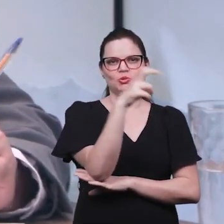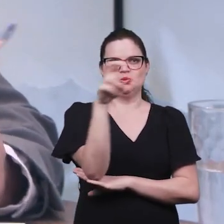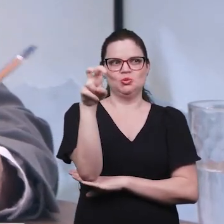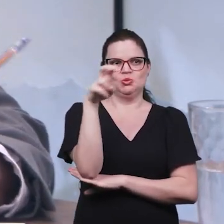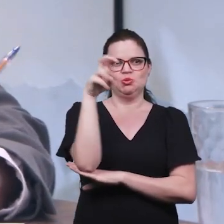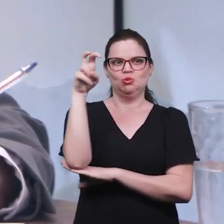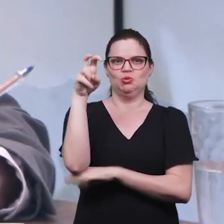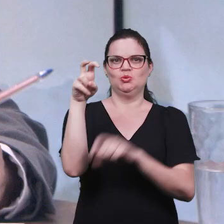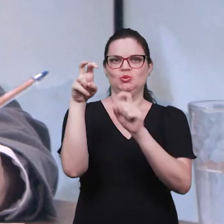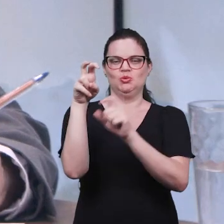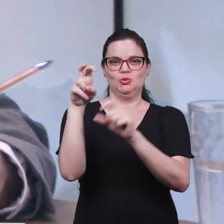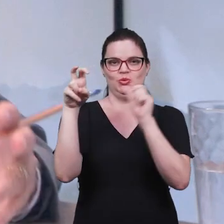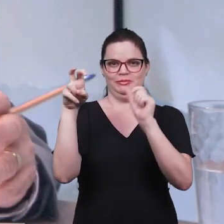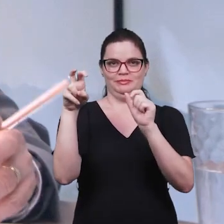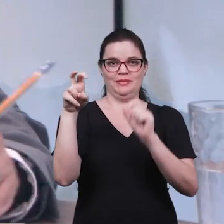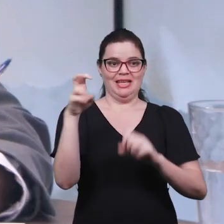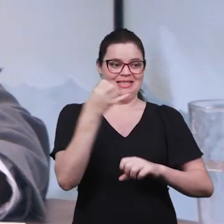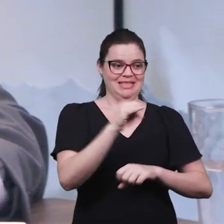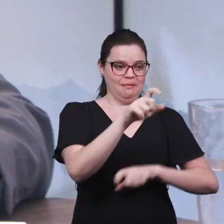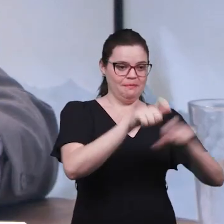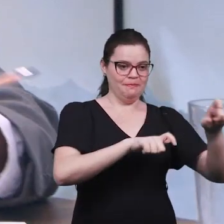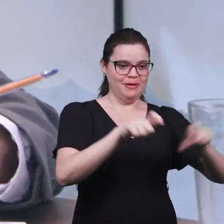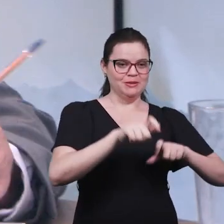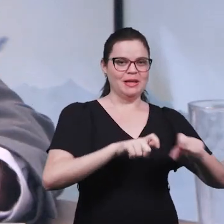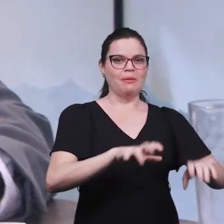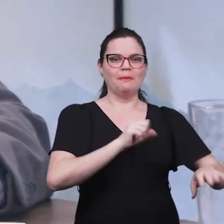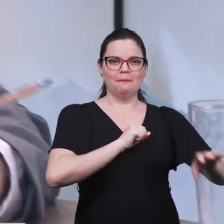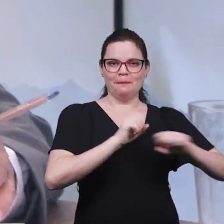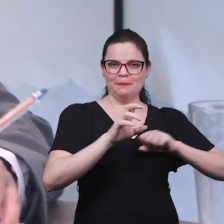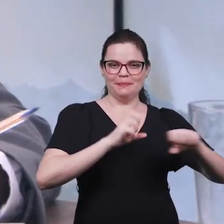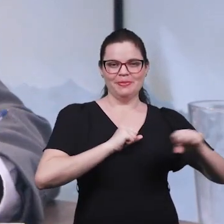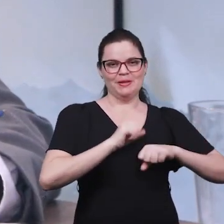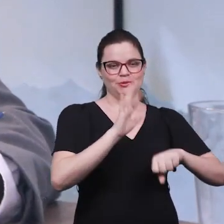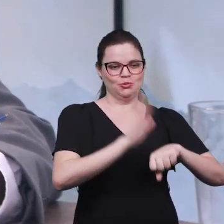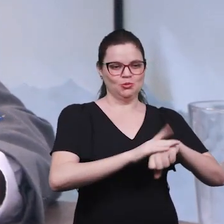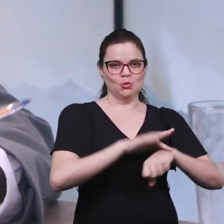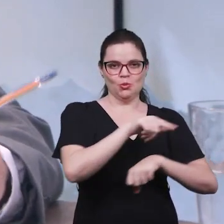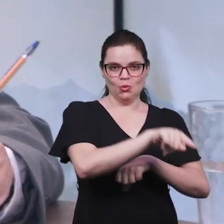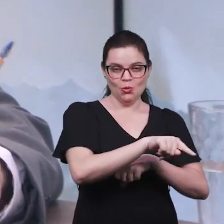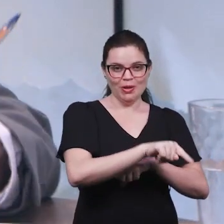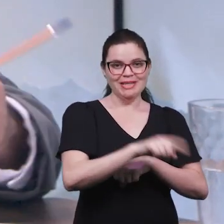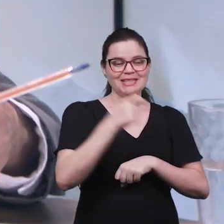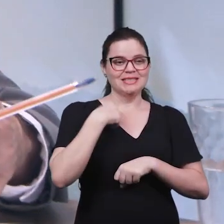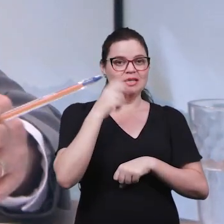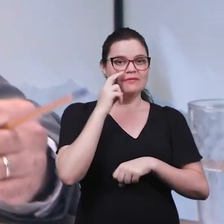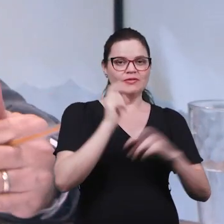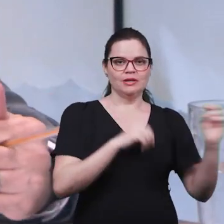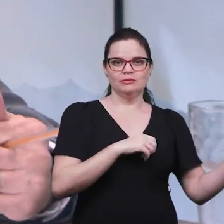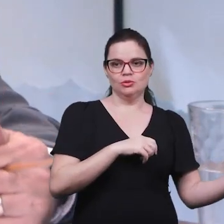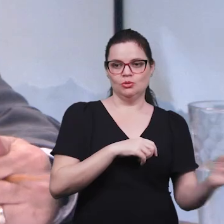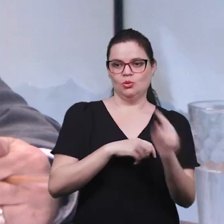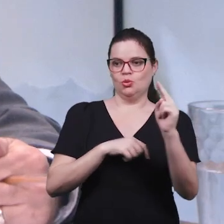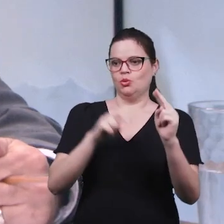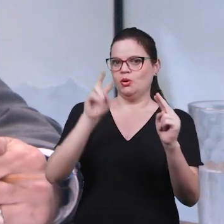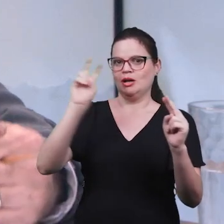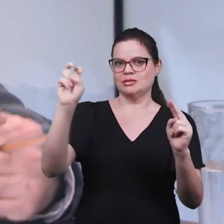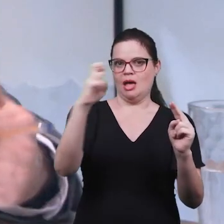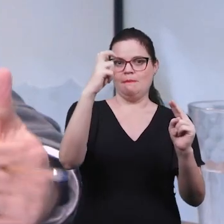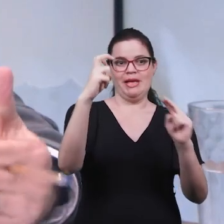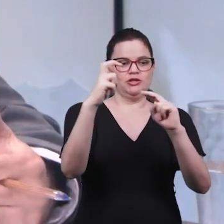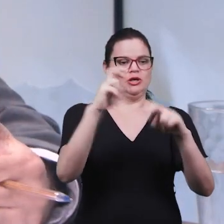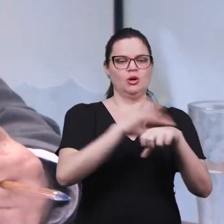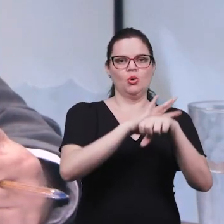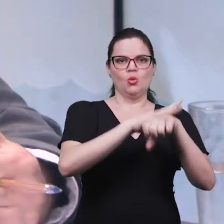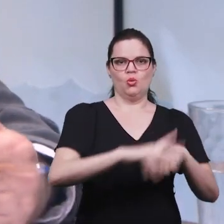serpente, todos aqueles que eram acometidos de algum flagelo, alguma coisa, alguma enfermidade, ao olhar para ela, eram curados. O